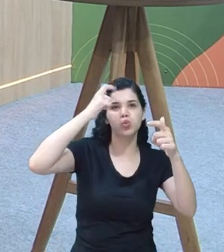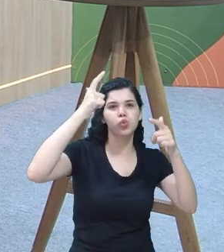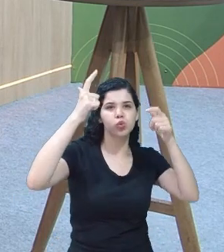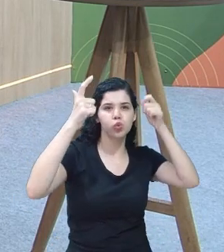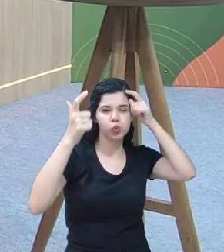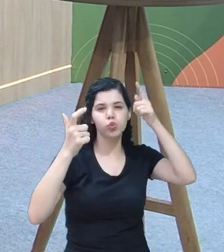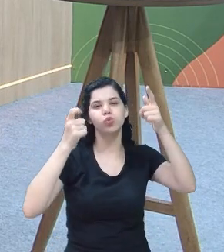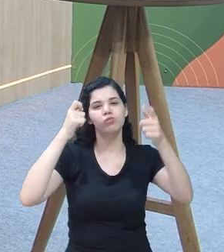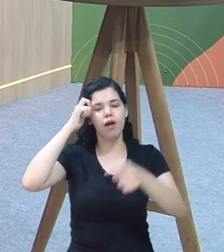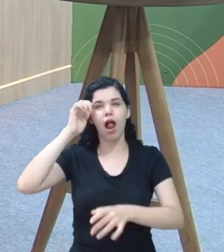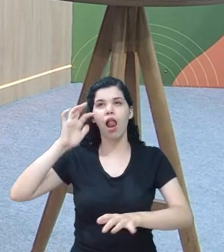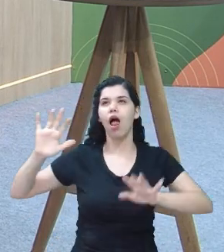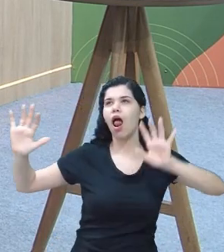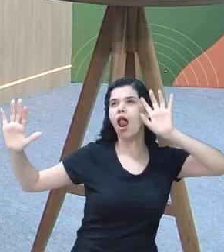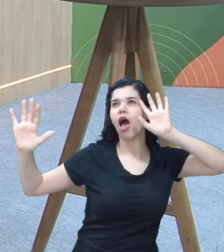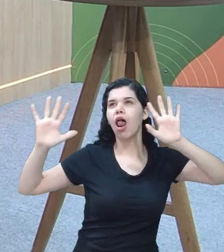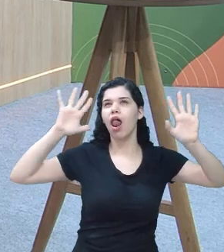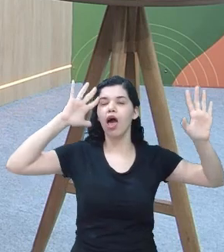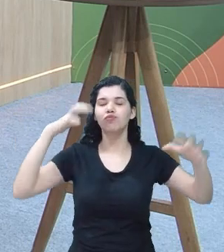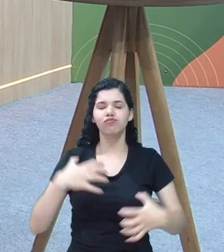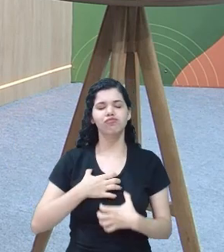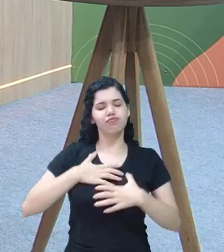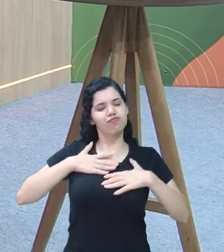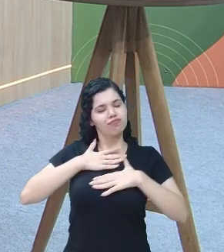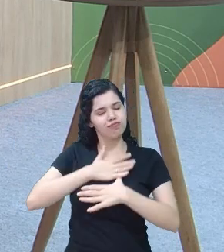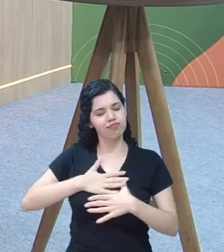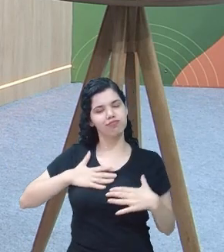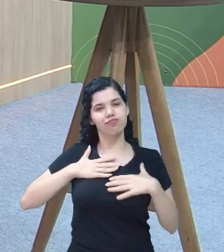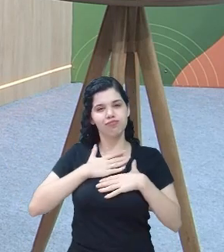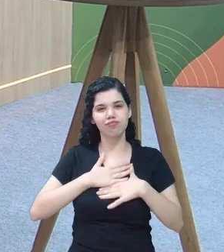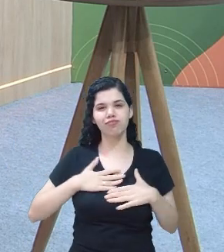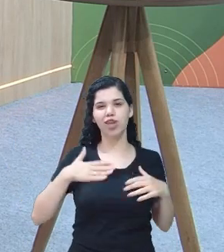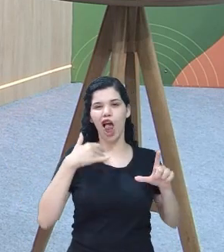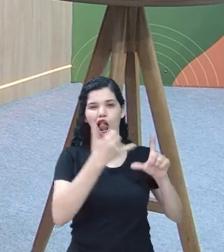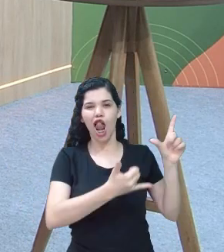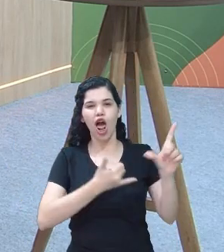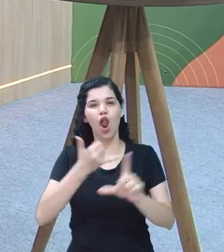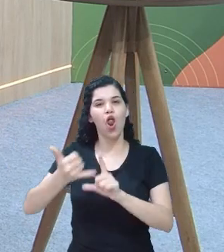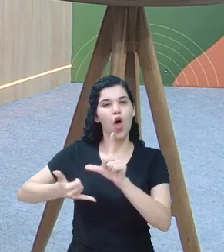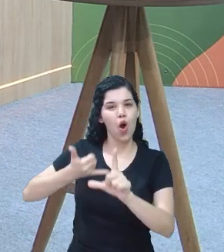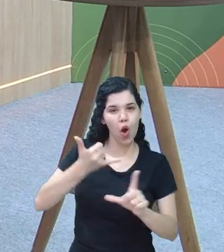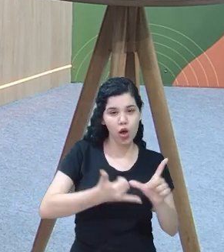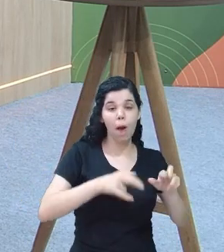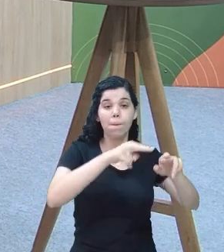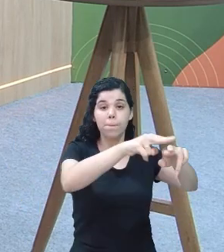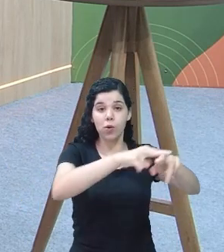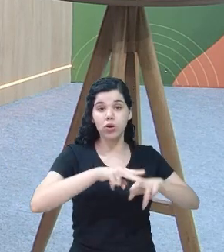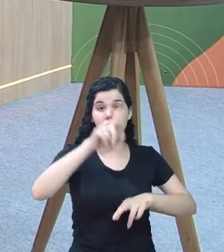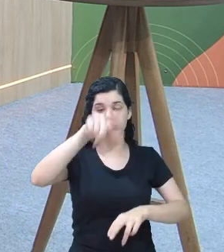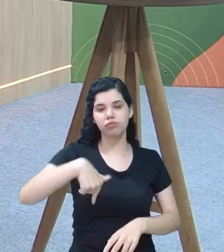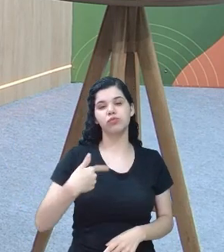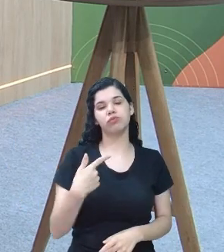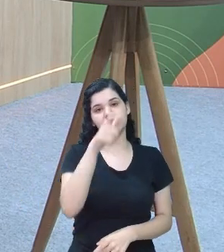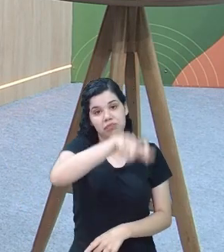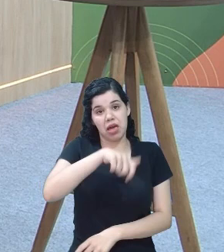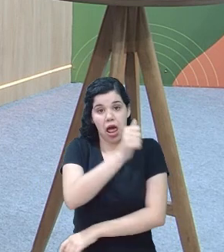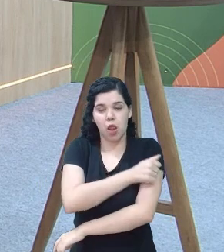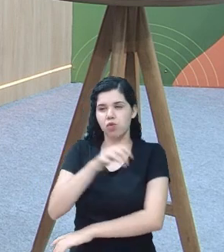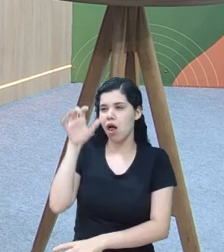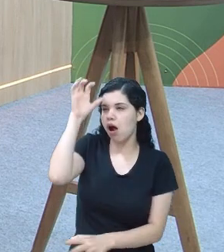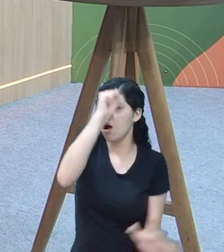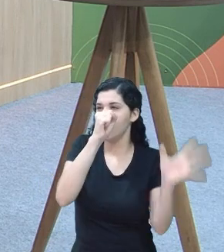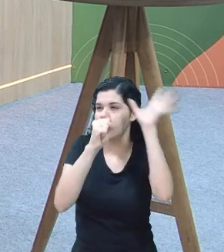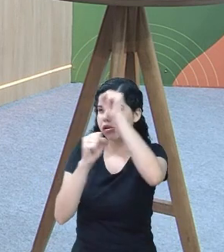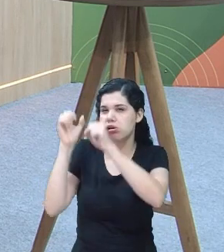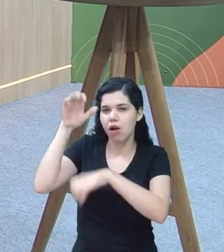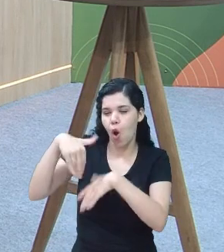é? Ele de forma prazerosa, de forma lúdica, e aí ele vai aprendendo. Ele